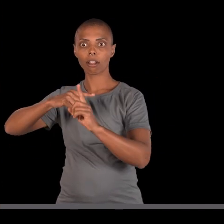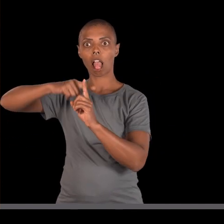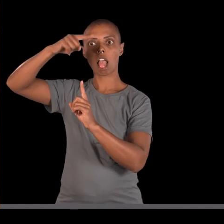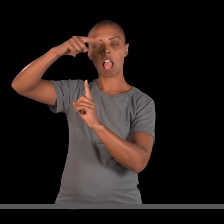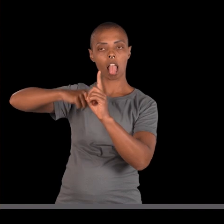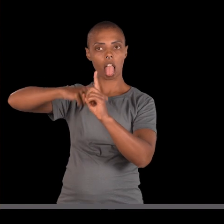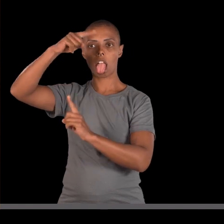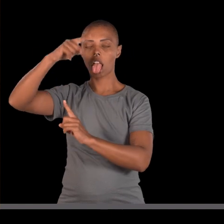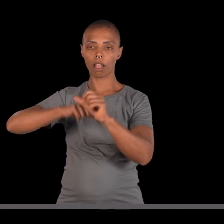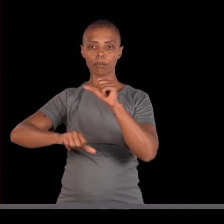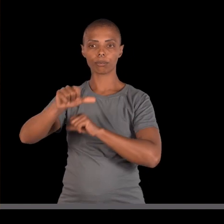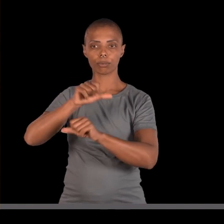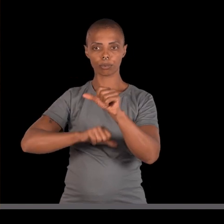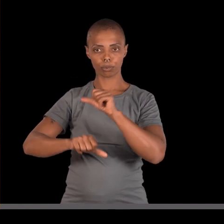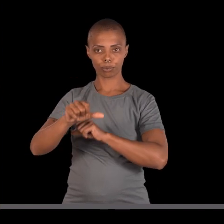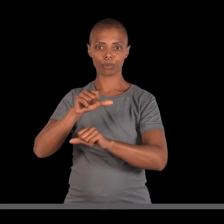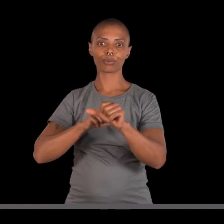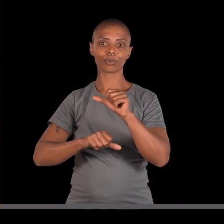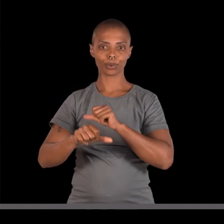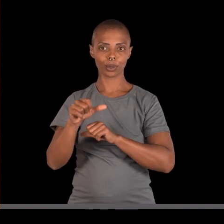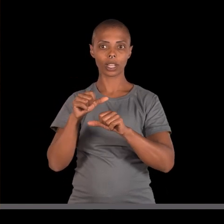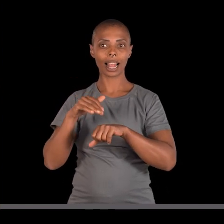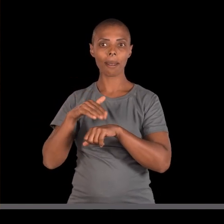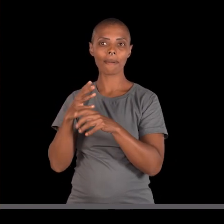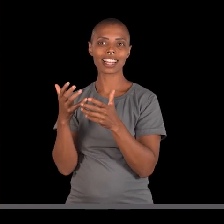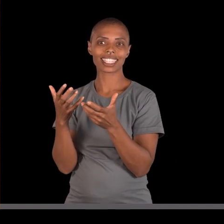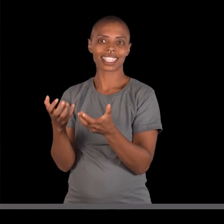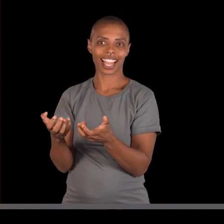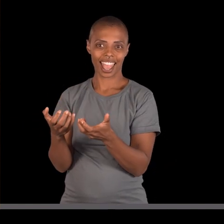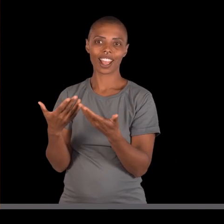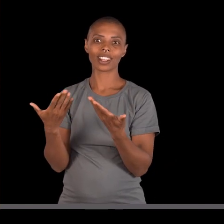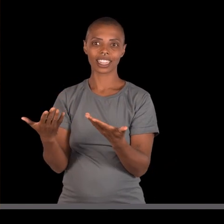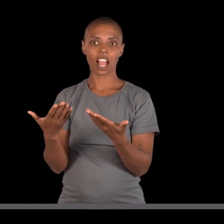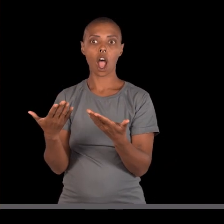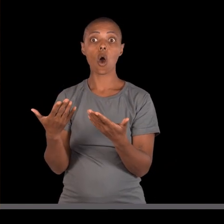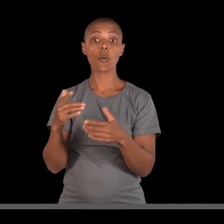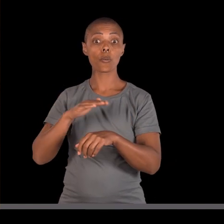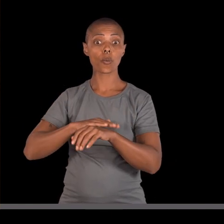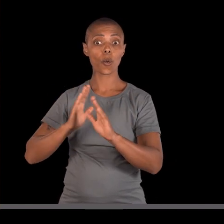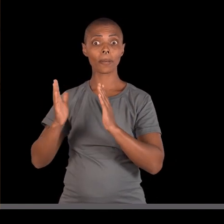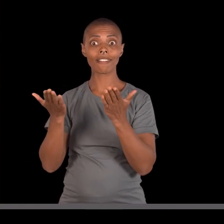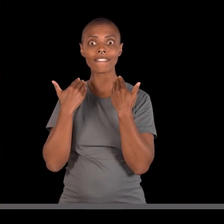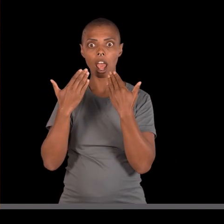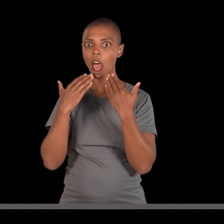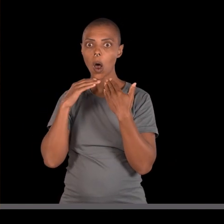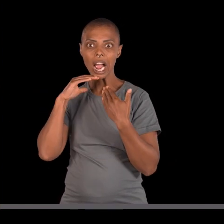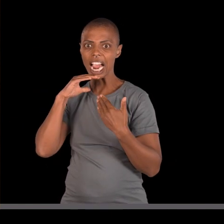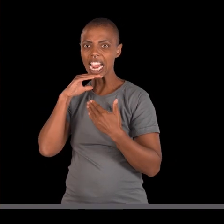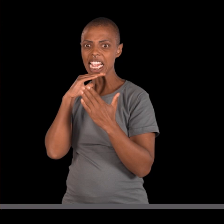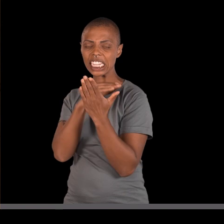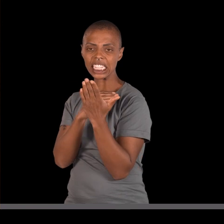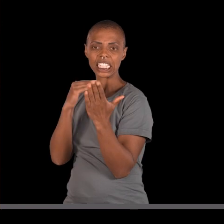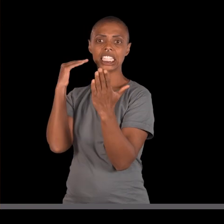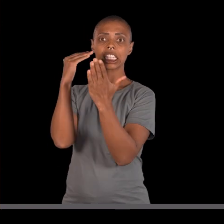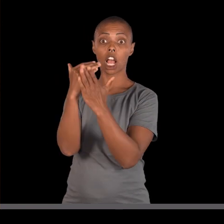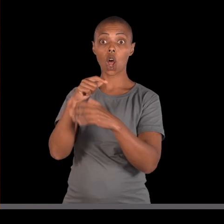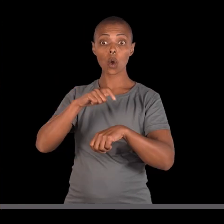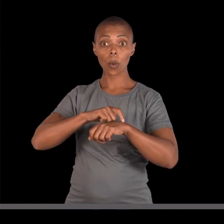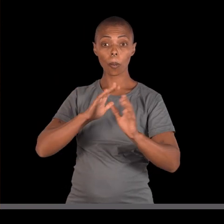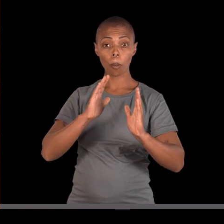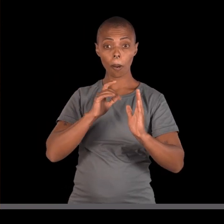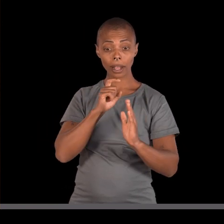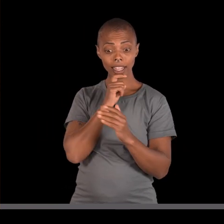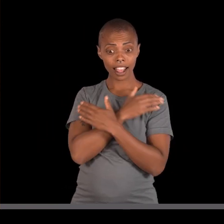entre o verão e o inverno. Já o clima continental ele é mais seco, ele vai ter, então, verões mais quentes e invernos